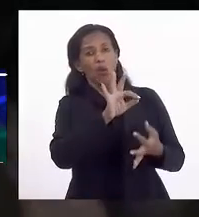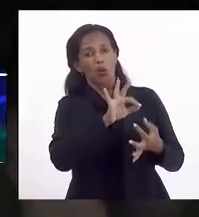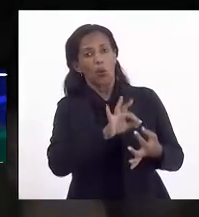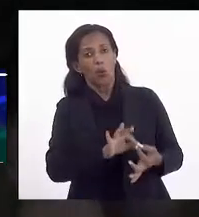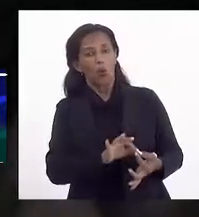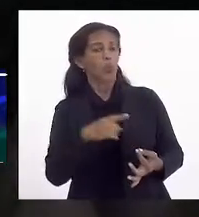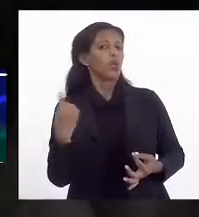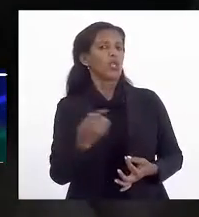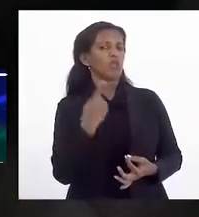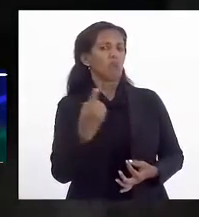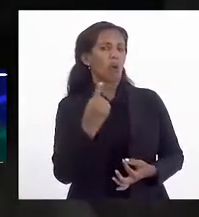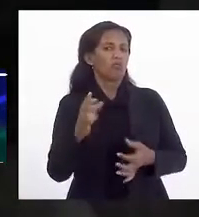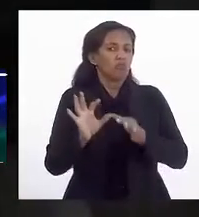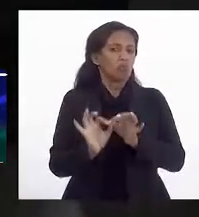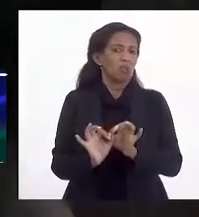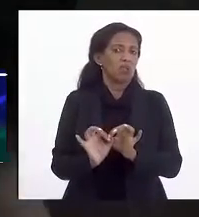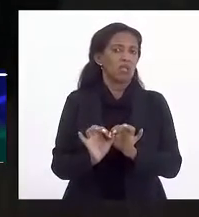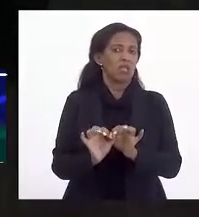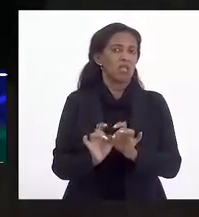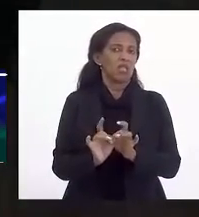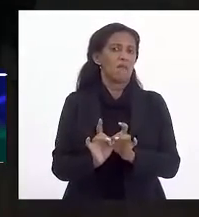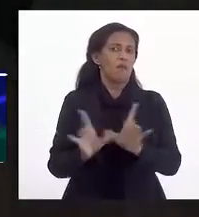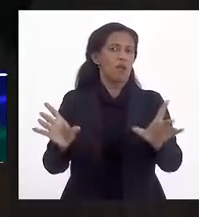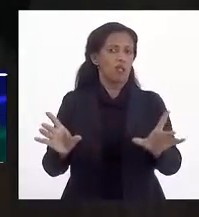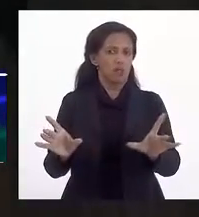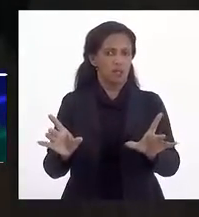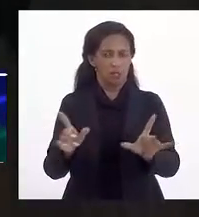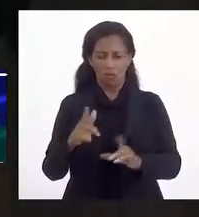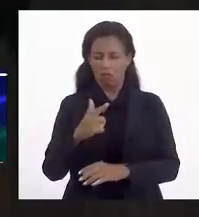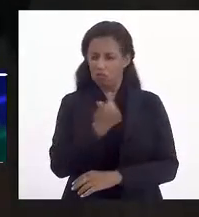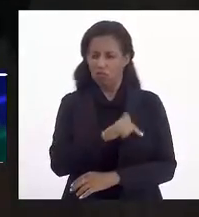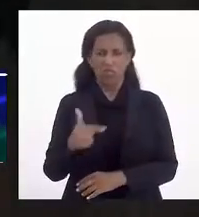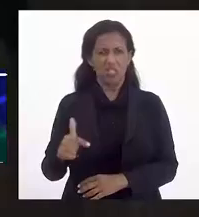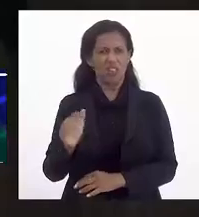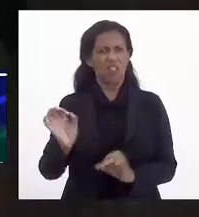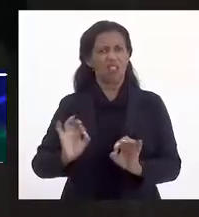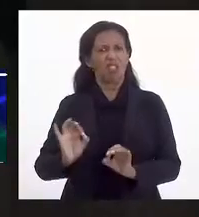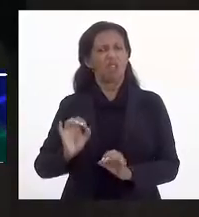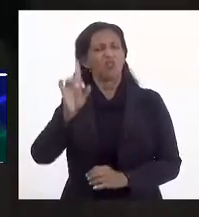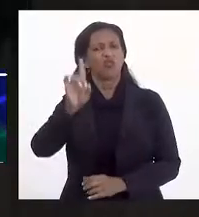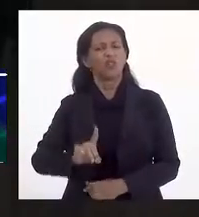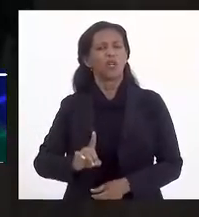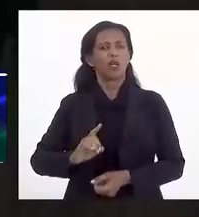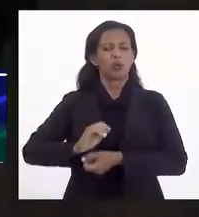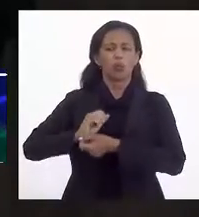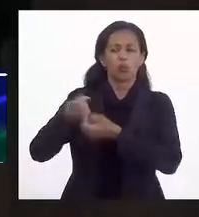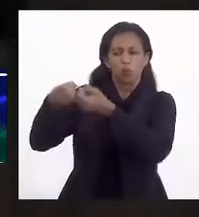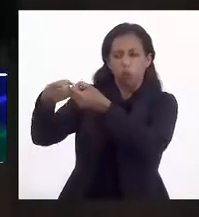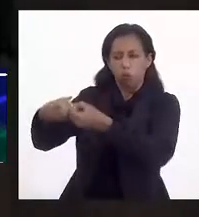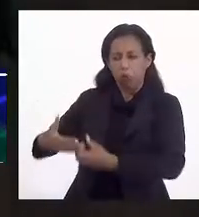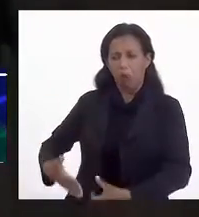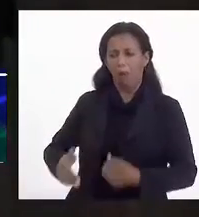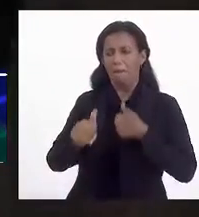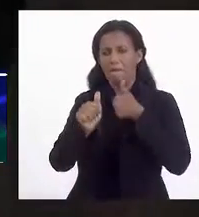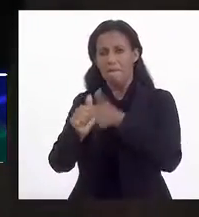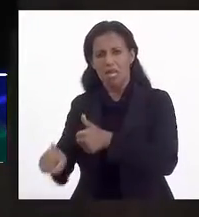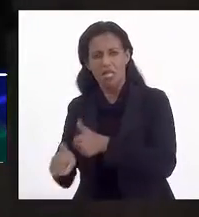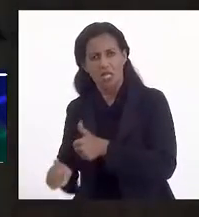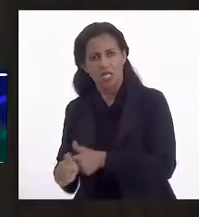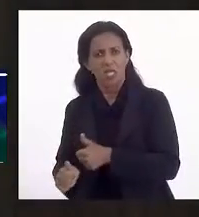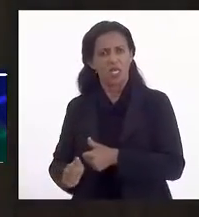numa democracia, nós não temos o direito de prejudicar, de perseguir, de